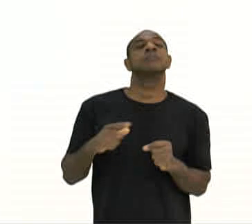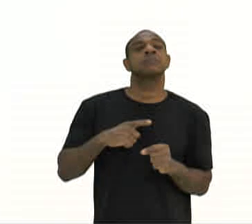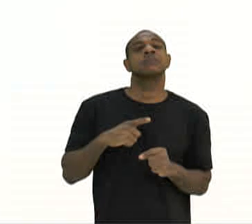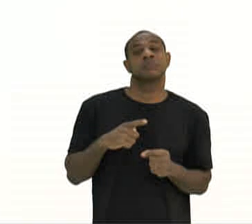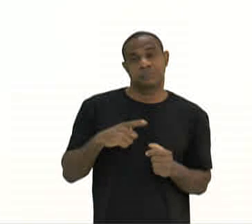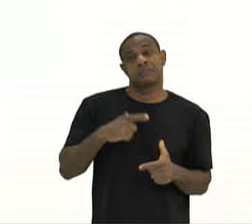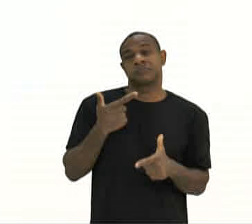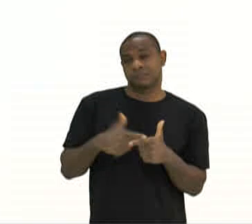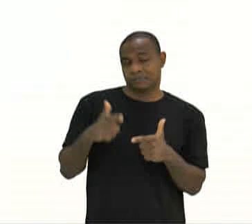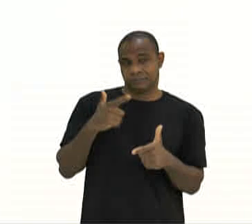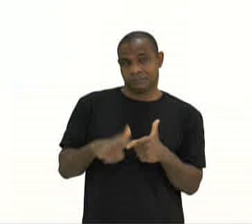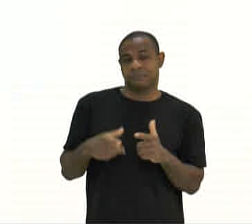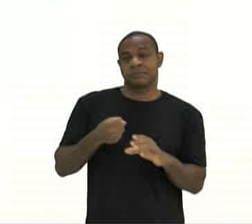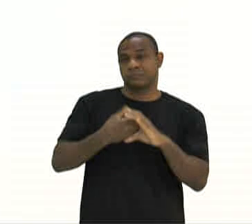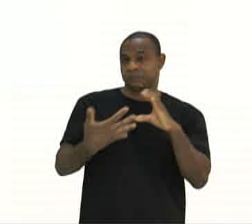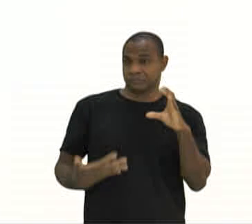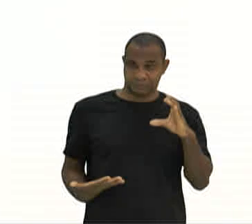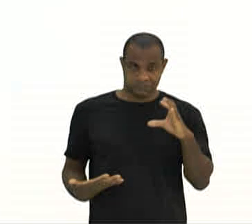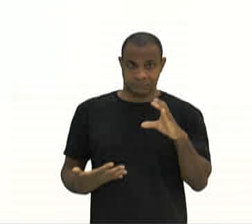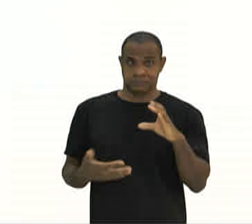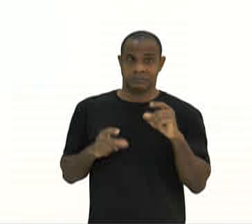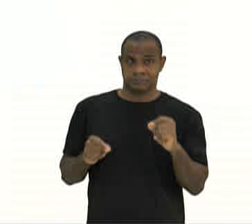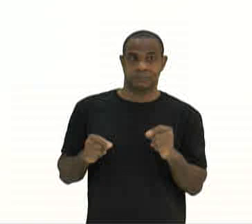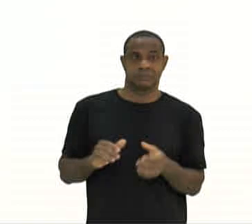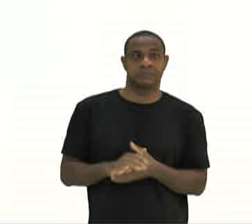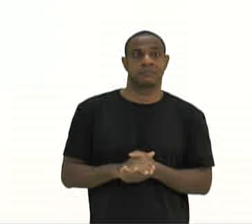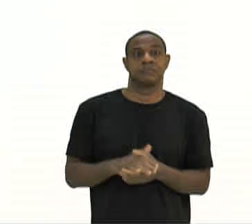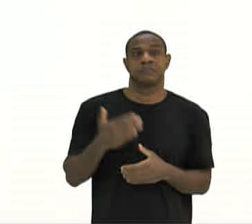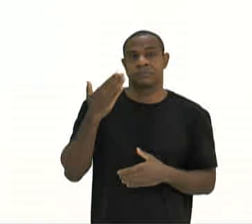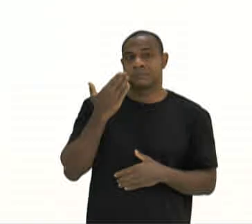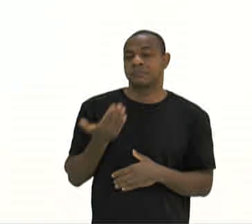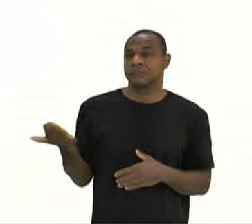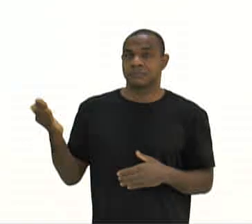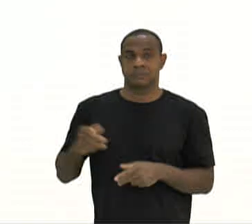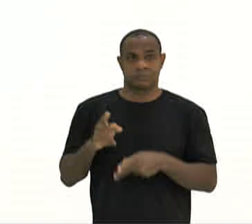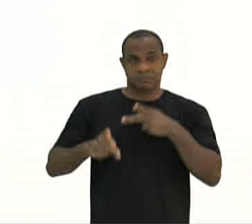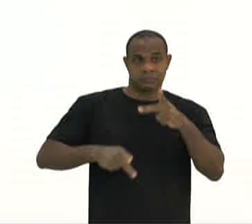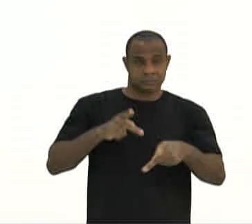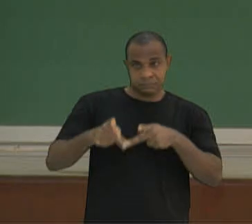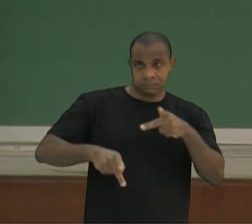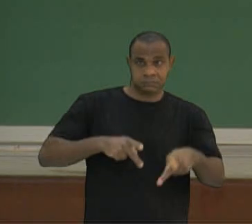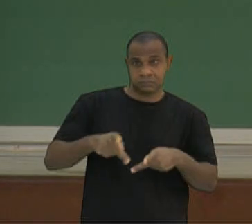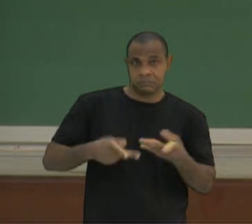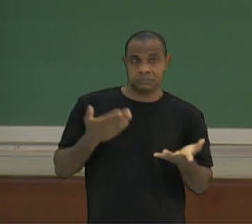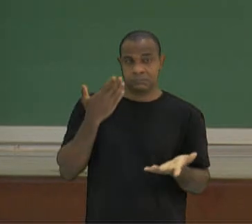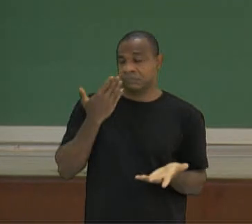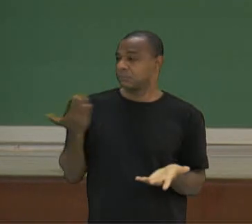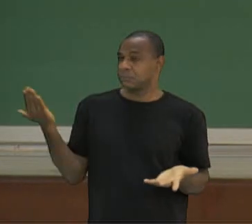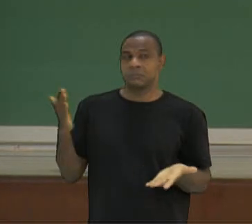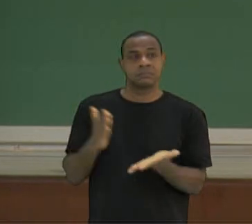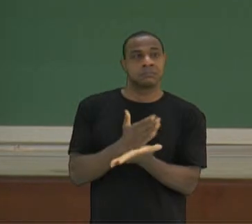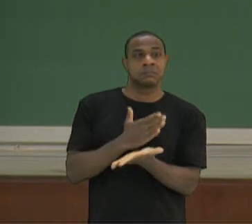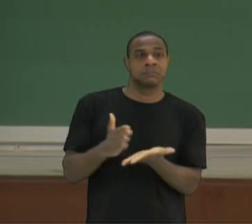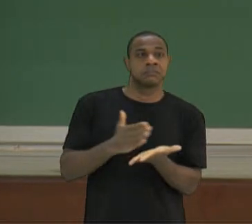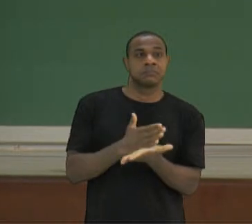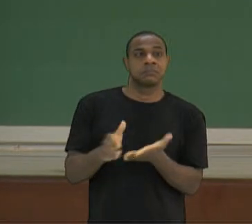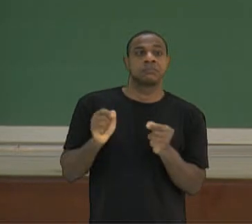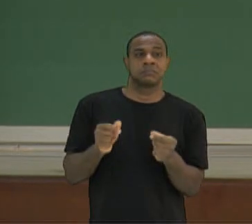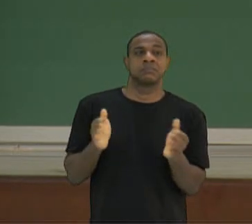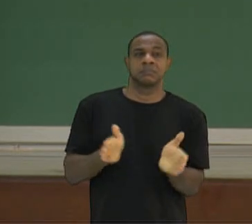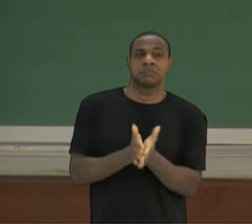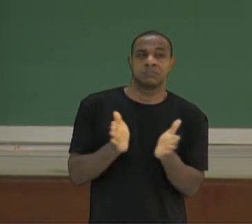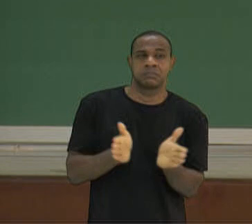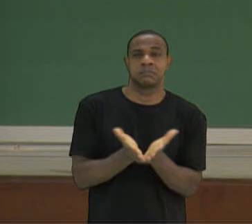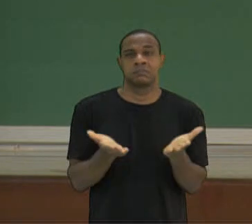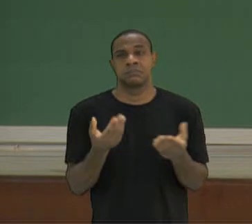certas consequências, em algumas características. As áreas metropolitanas com uma população elevada e alguns índices ali de pobreza,